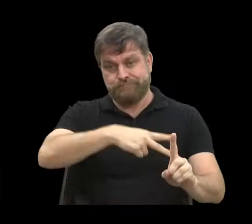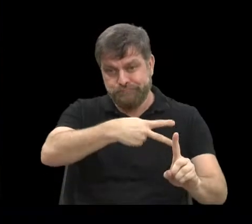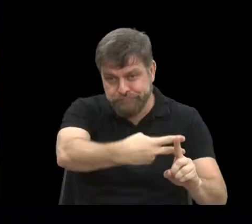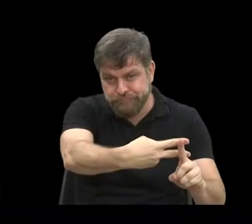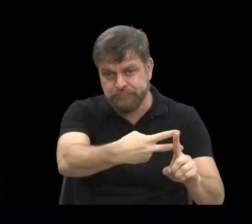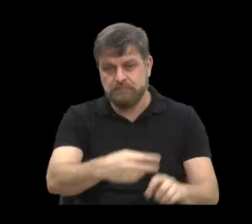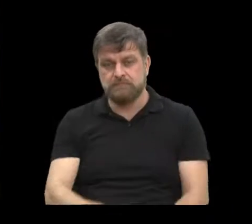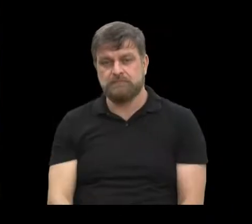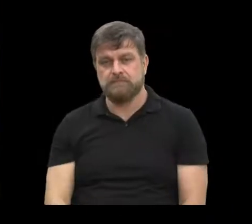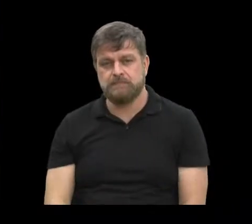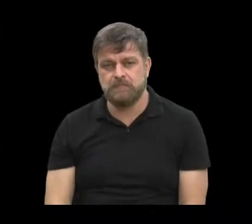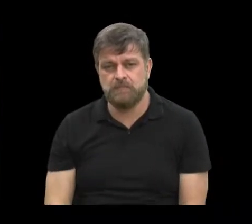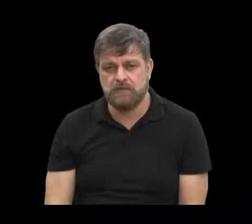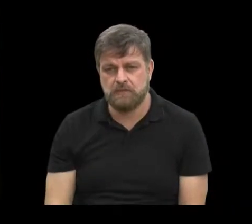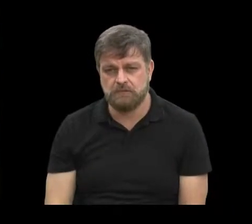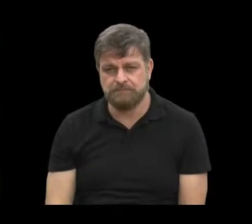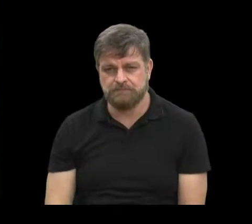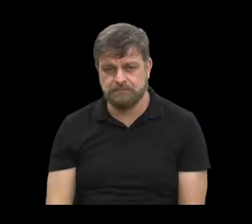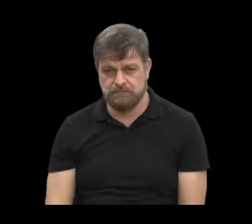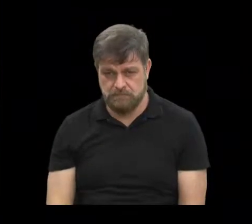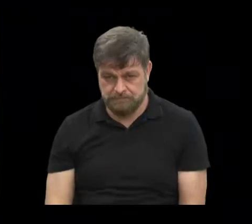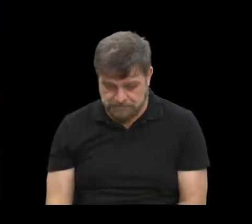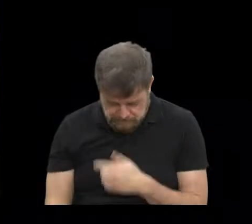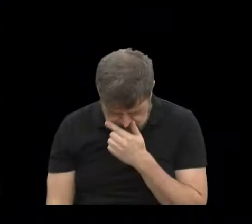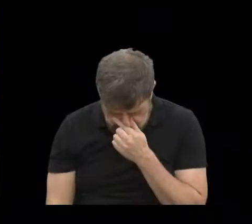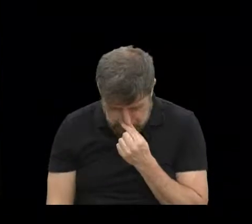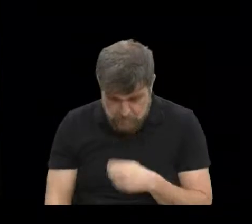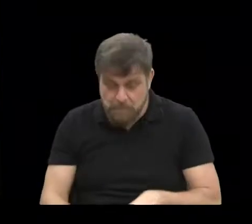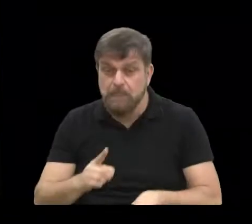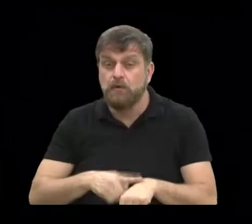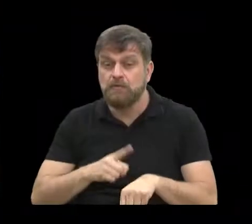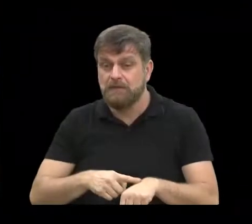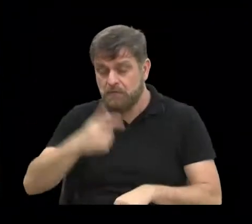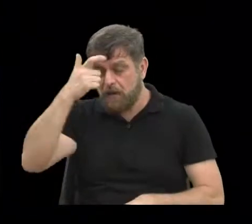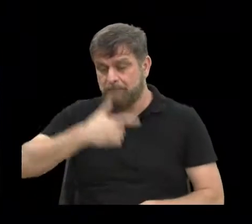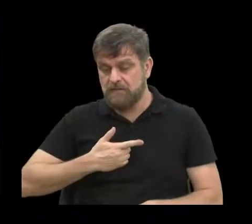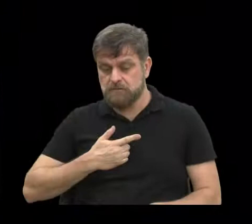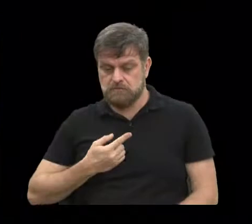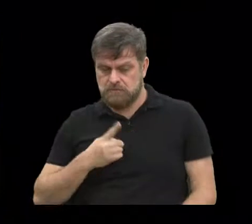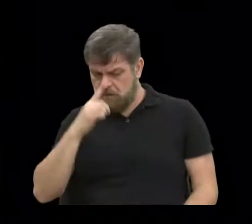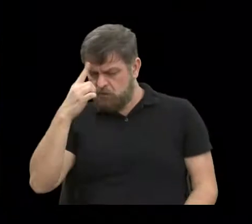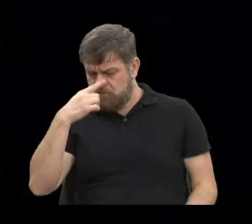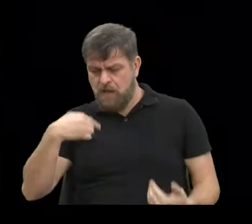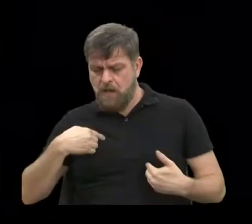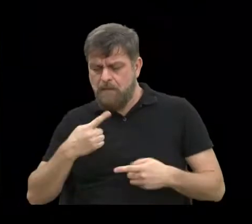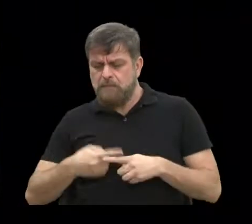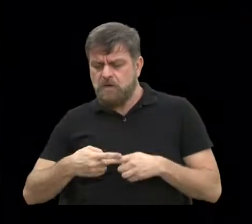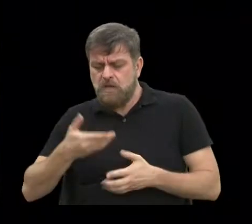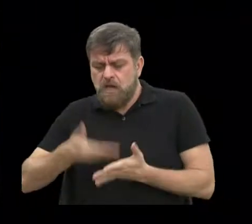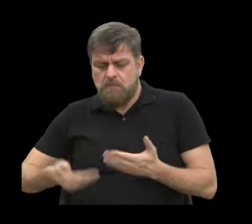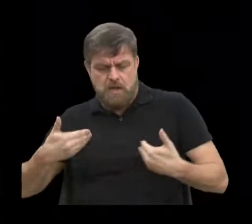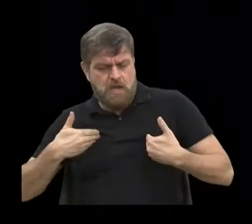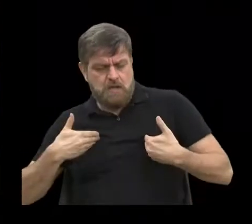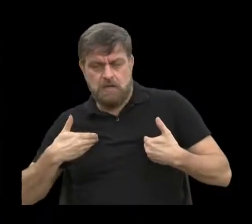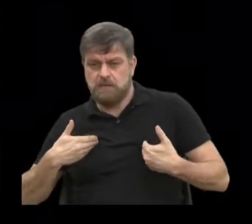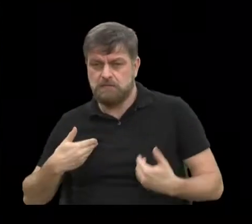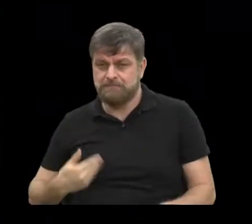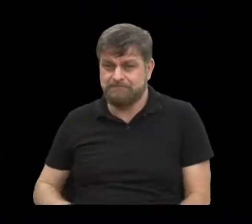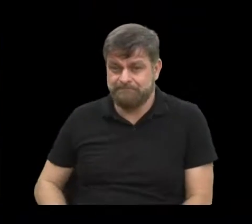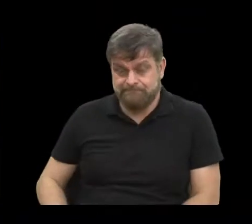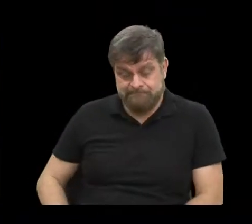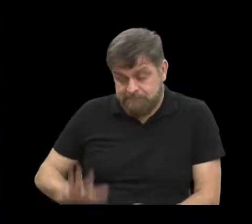Com relação ao prazo, né, para o recurso, difícil dizer para vocês, tá? Não é algo que